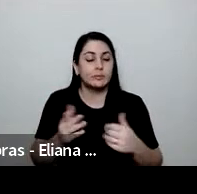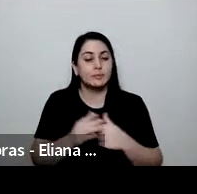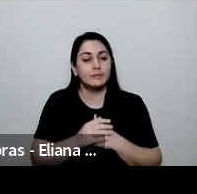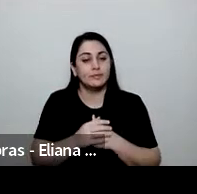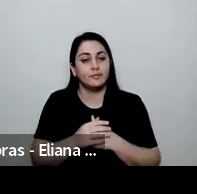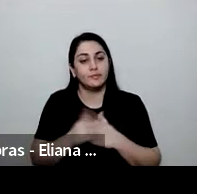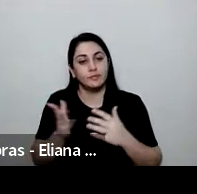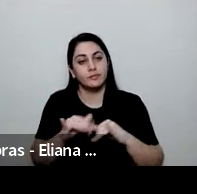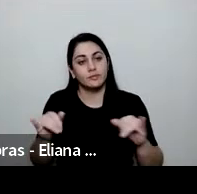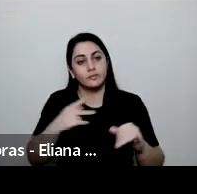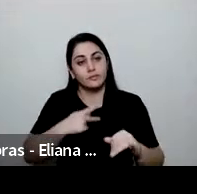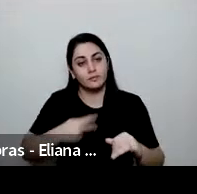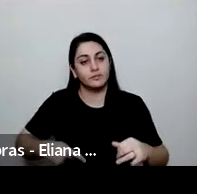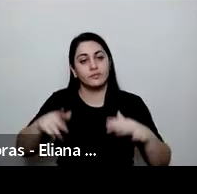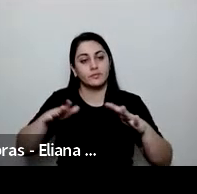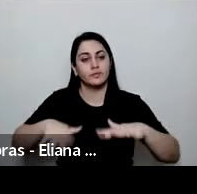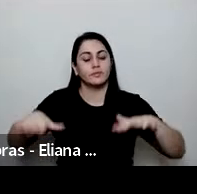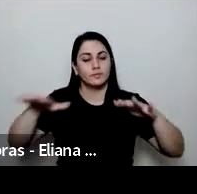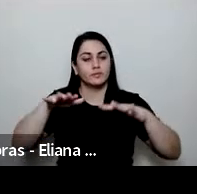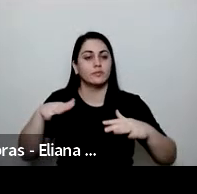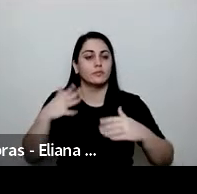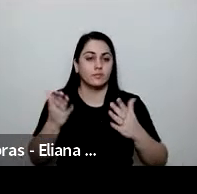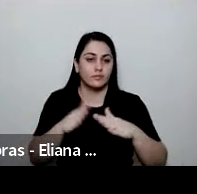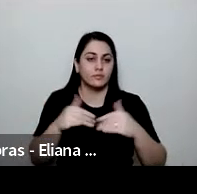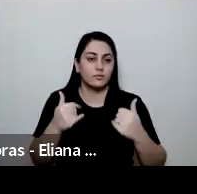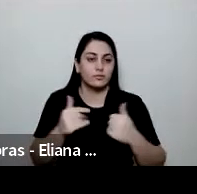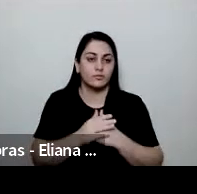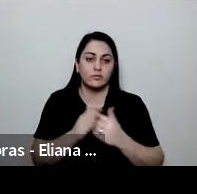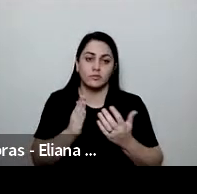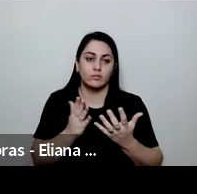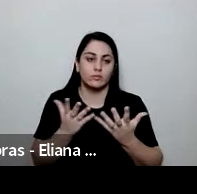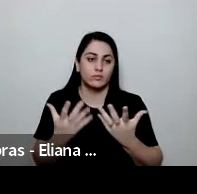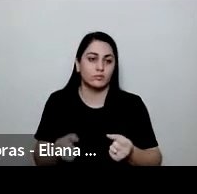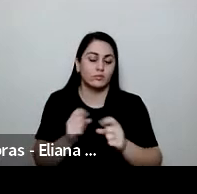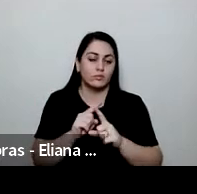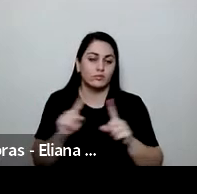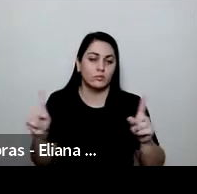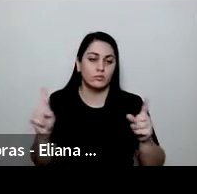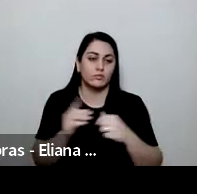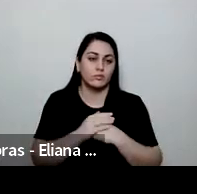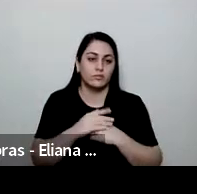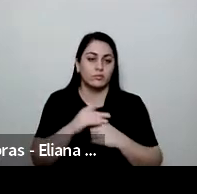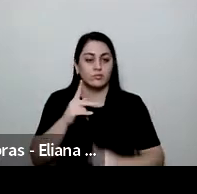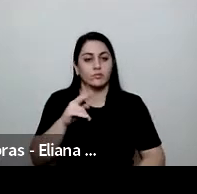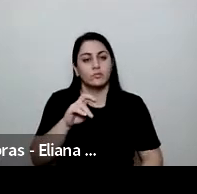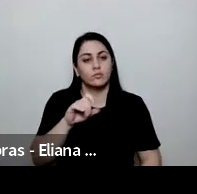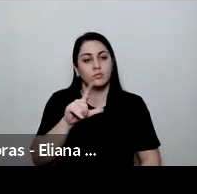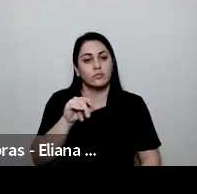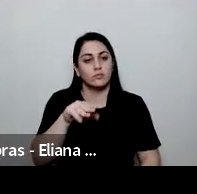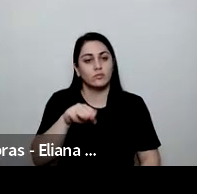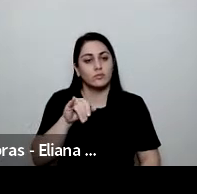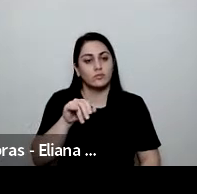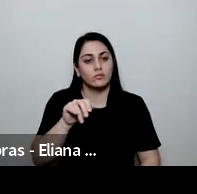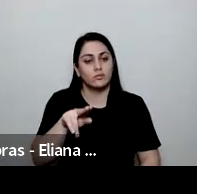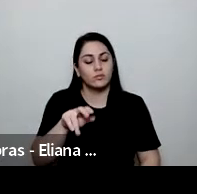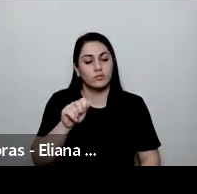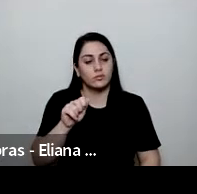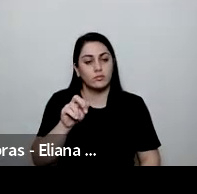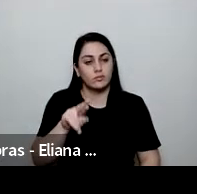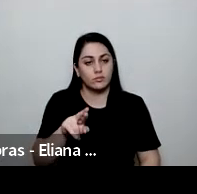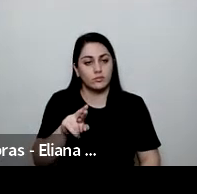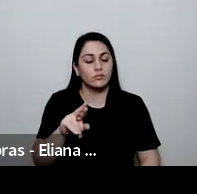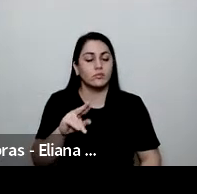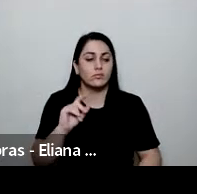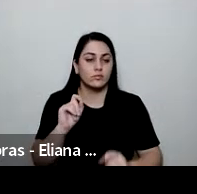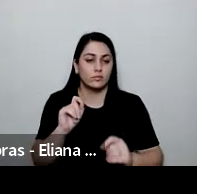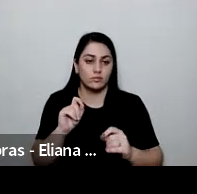Box novos colegas eu rejeito a preliminar de ilegitimidade de parte nessa ótica que volto